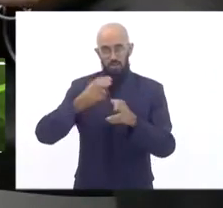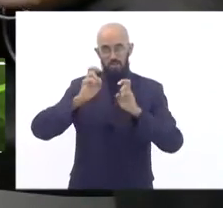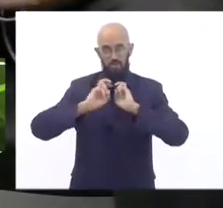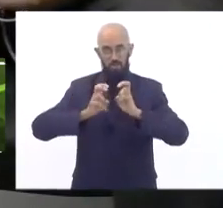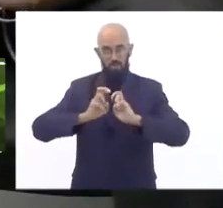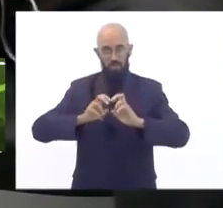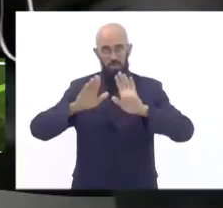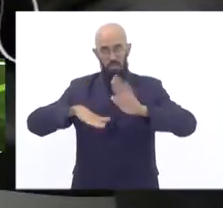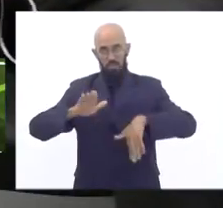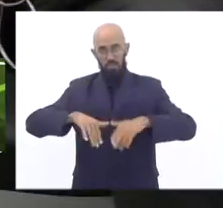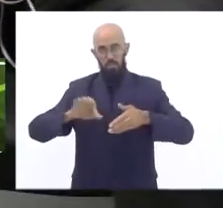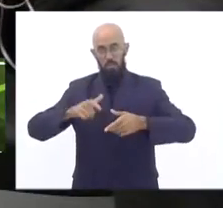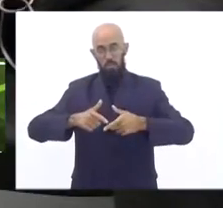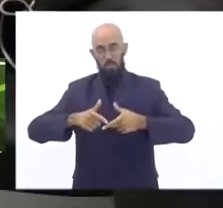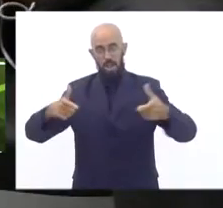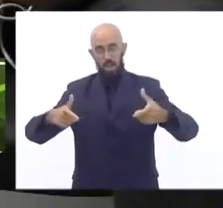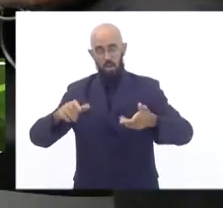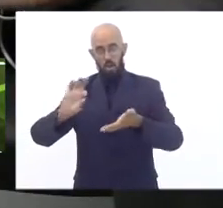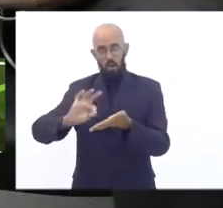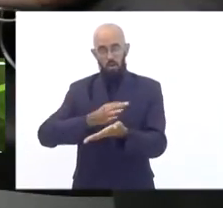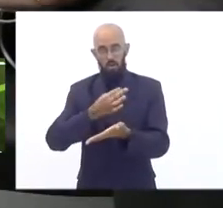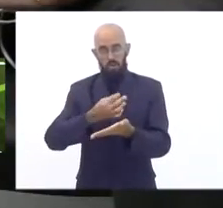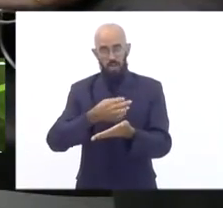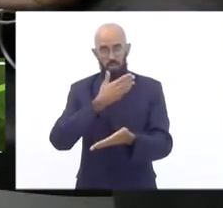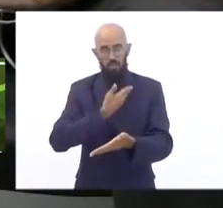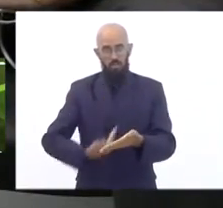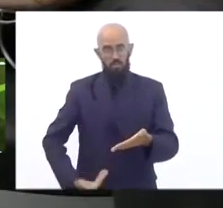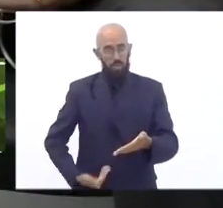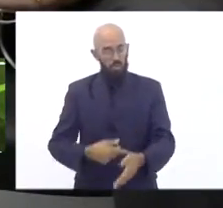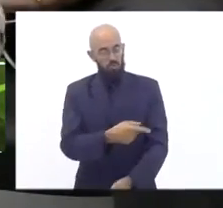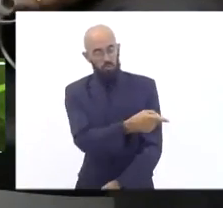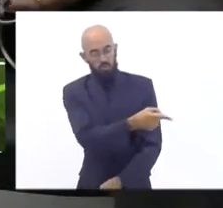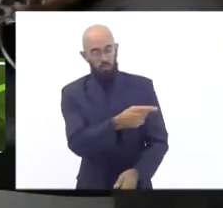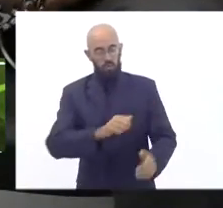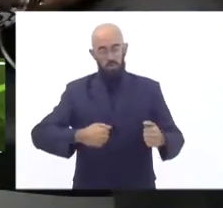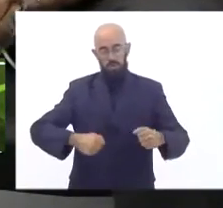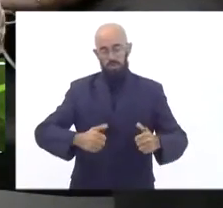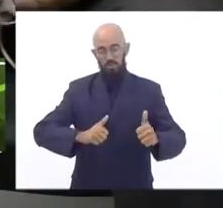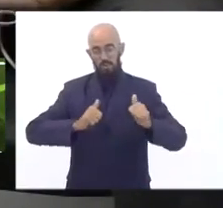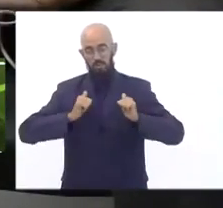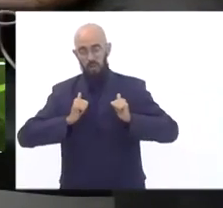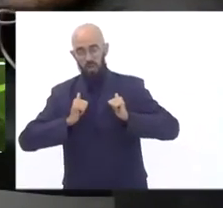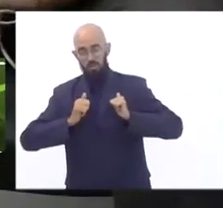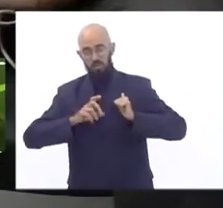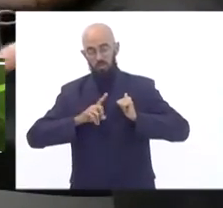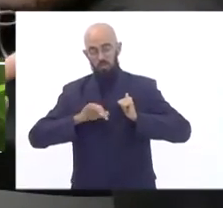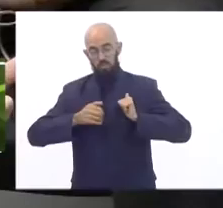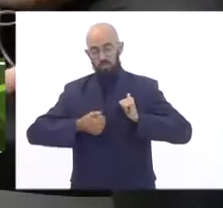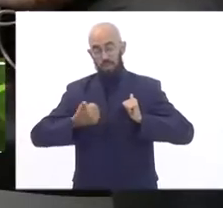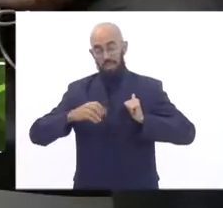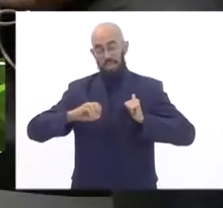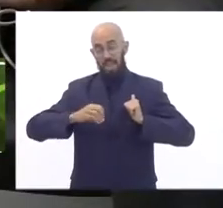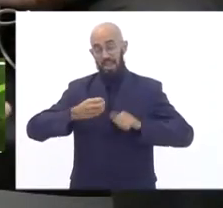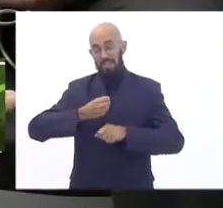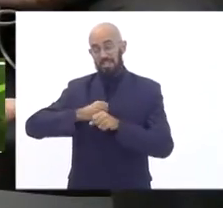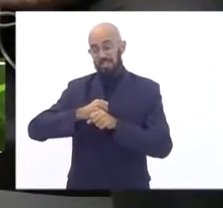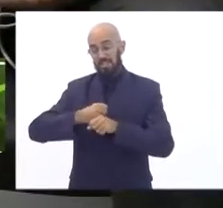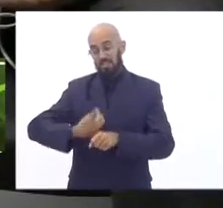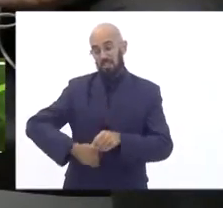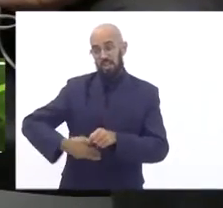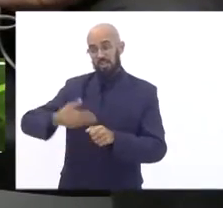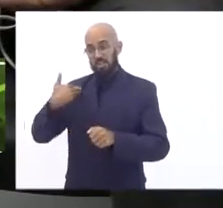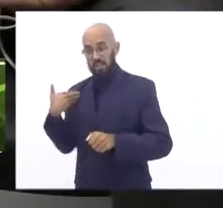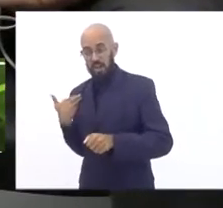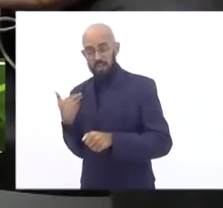maiores contratos que se tem no governo, o senhor seja afastado porque um dia, há mais de uma década, o senhor exerceu